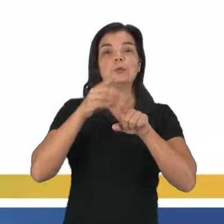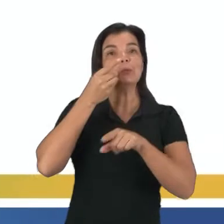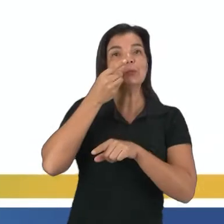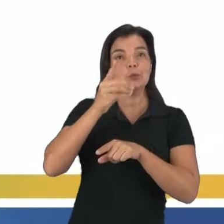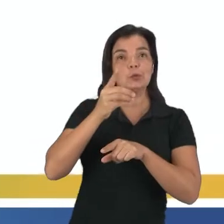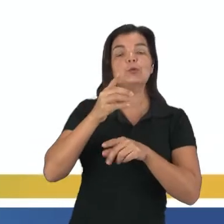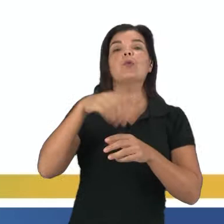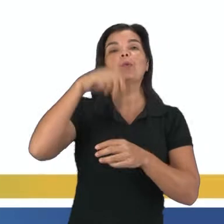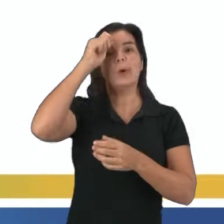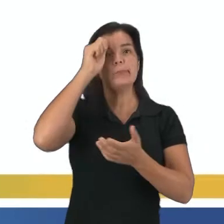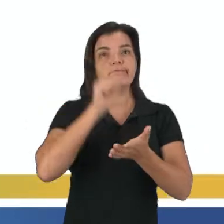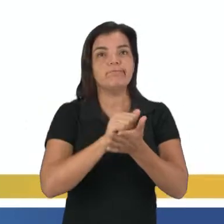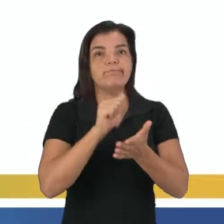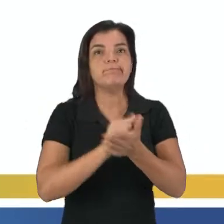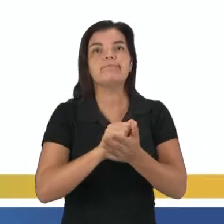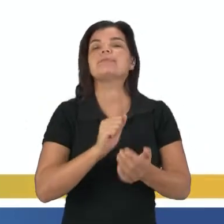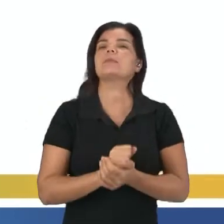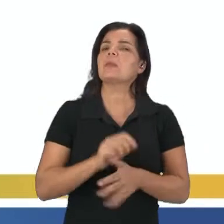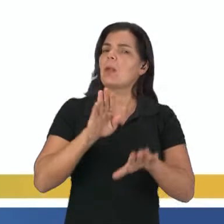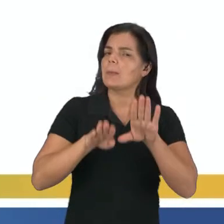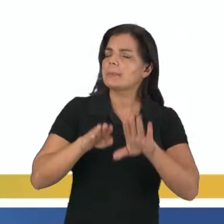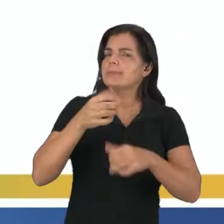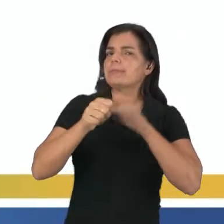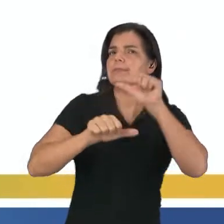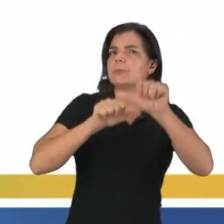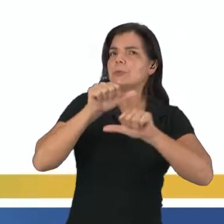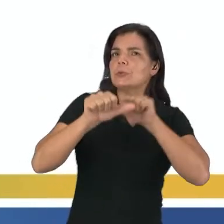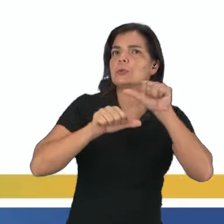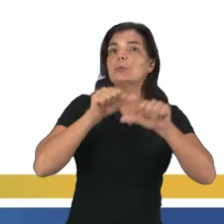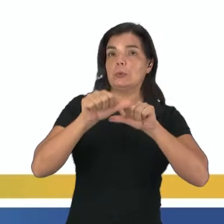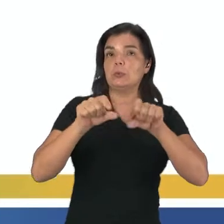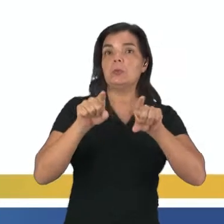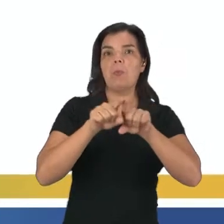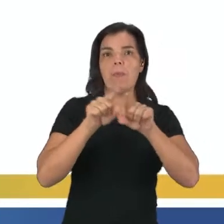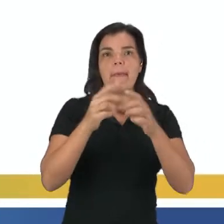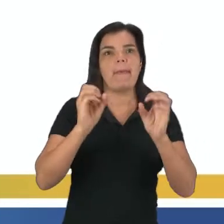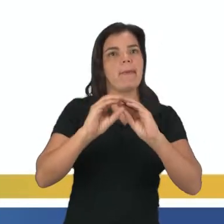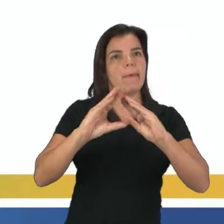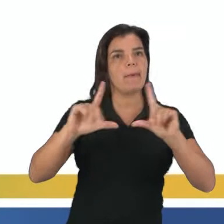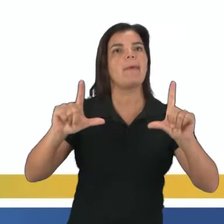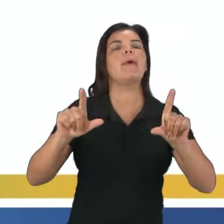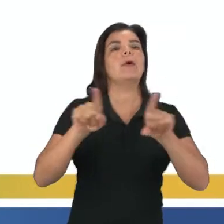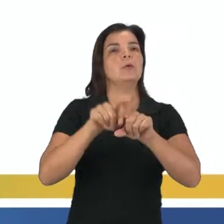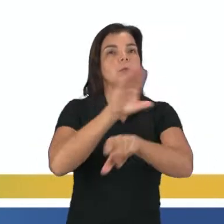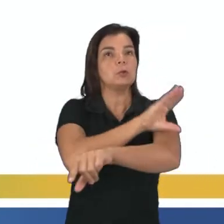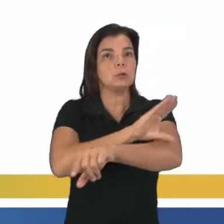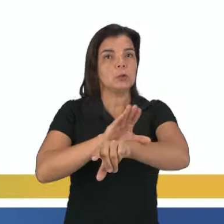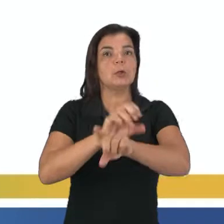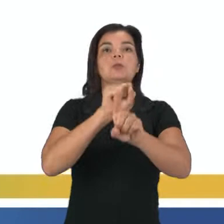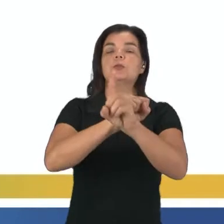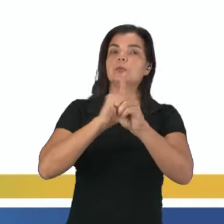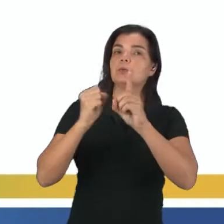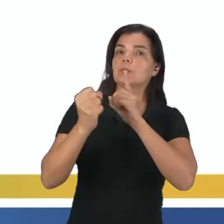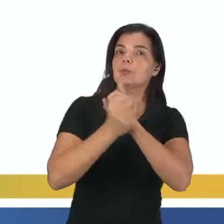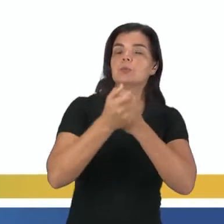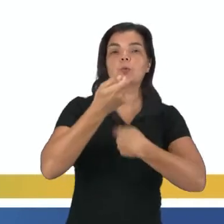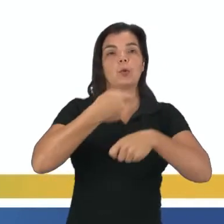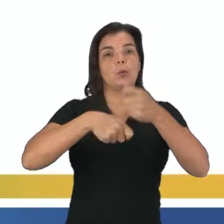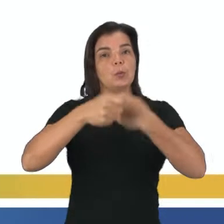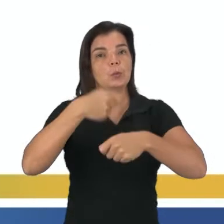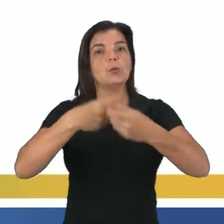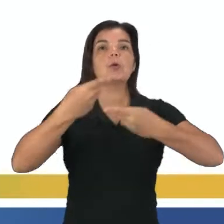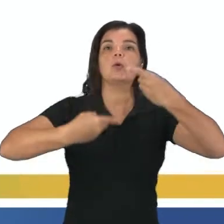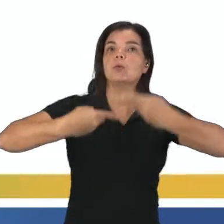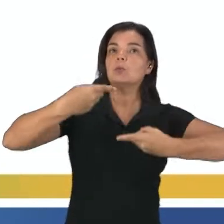datas conforme o autor. Apesar das transformações serem bem evidentes na cultura, sociedade,